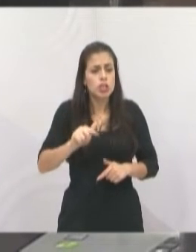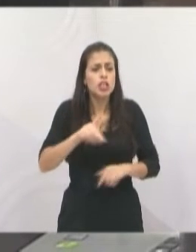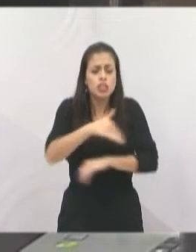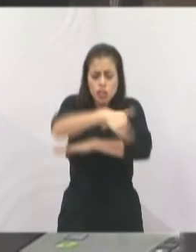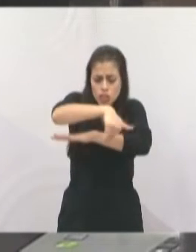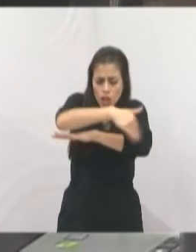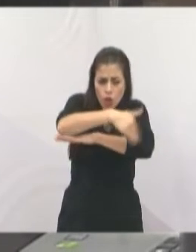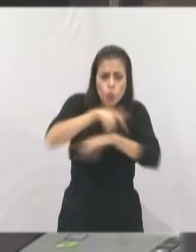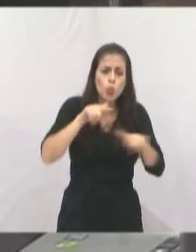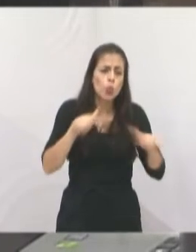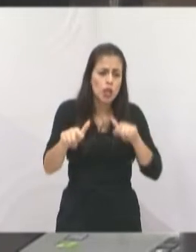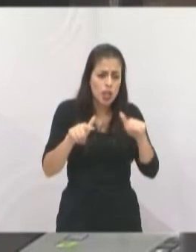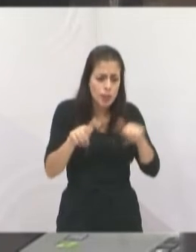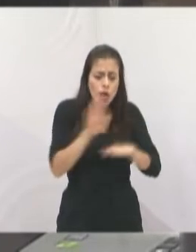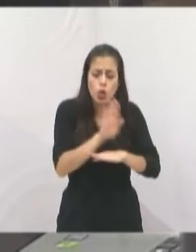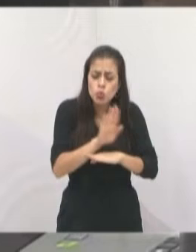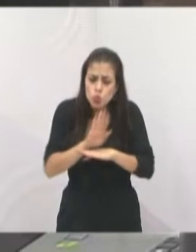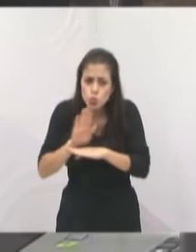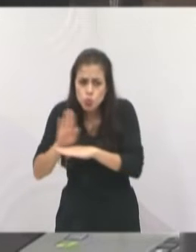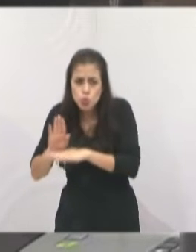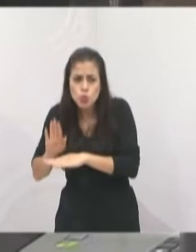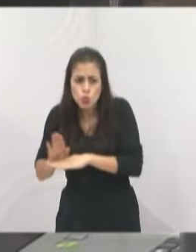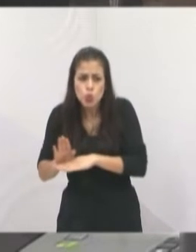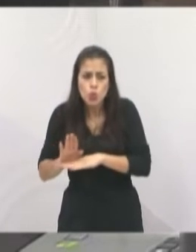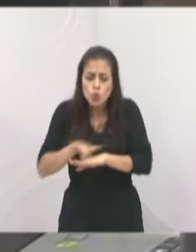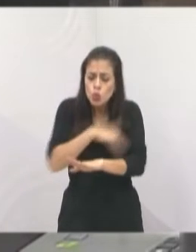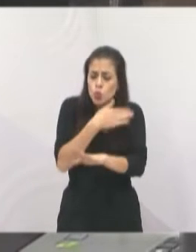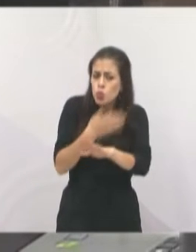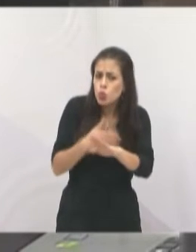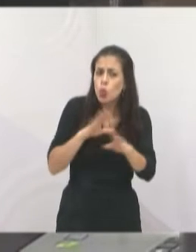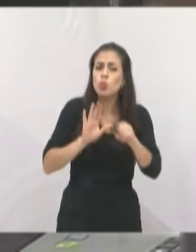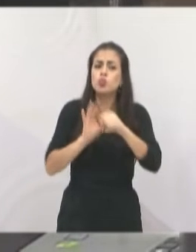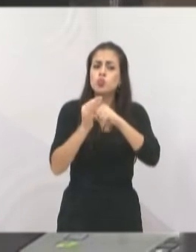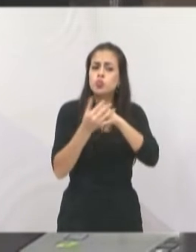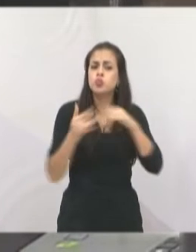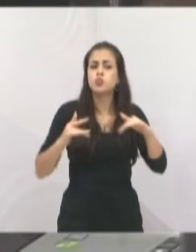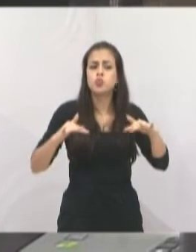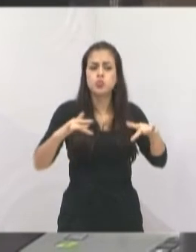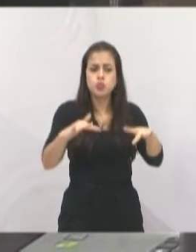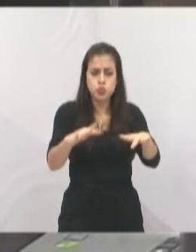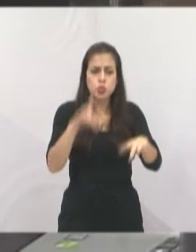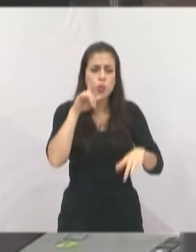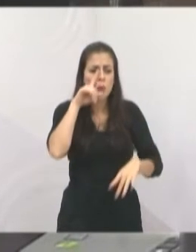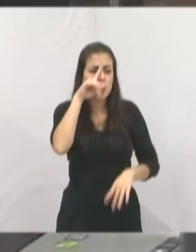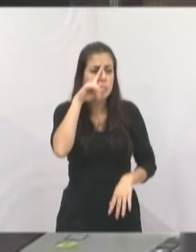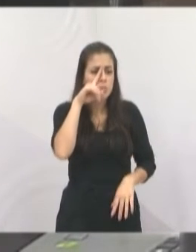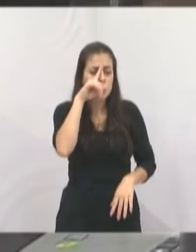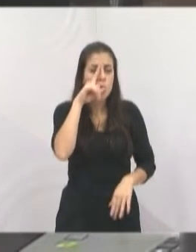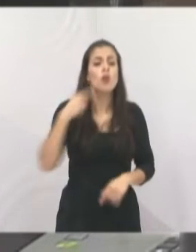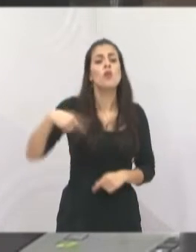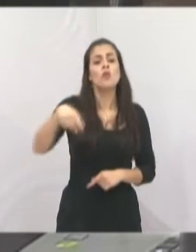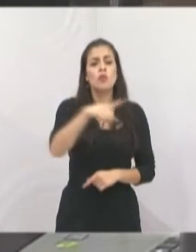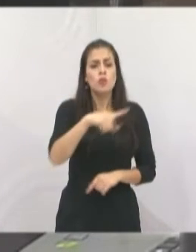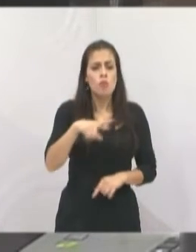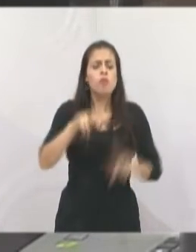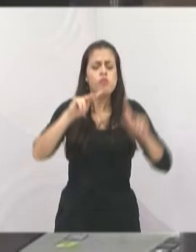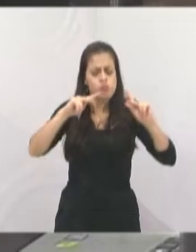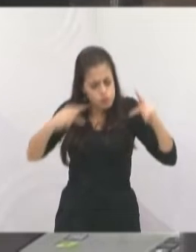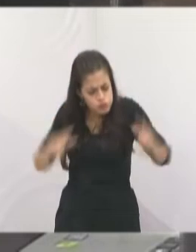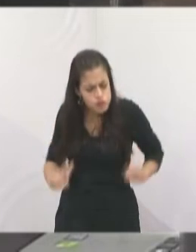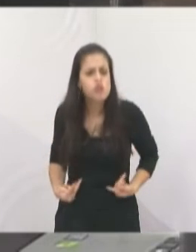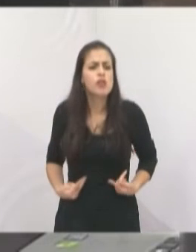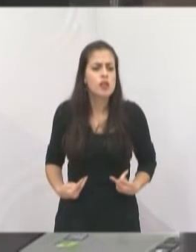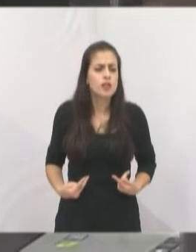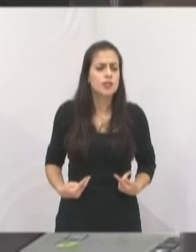trabalhando, ajudando nessa tão grave pandemia que tivemos. Vocês sim são grandes merecedores.